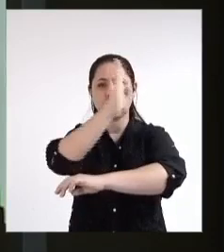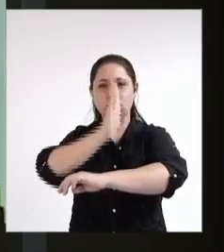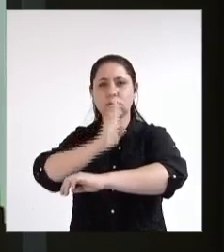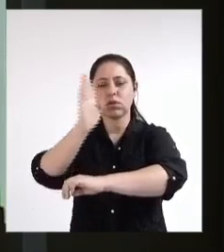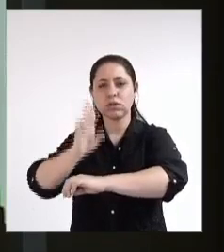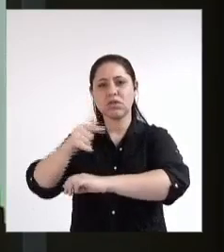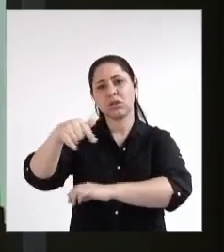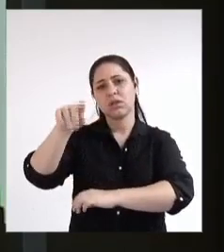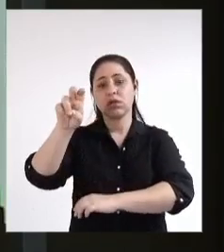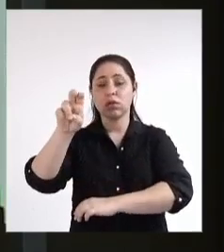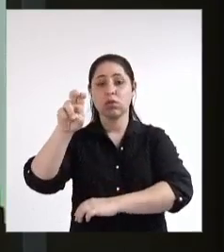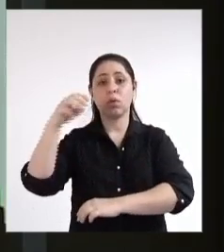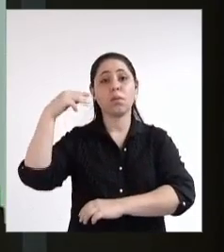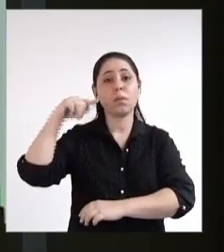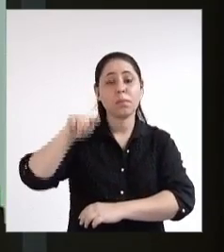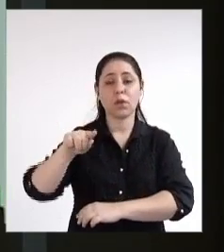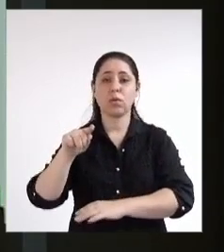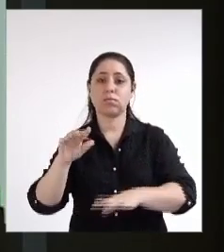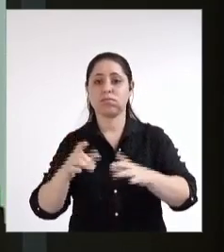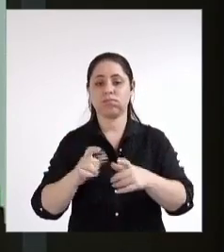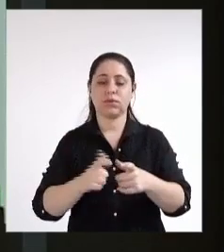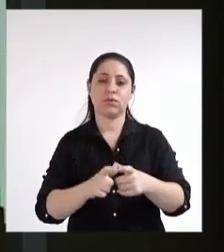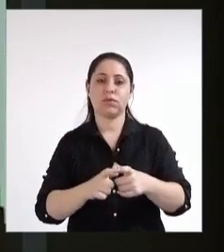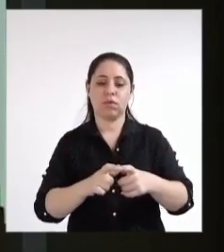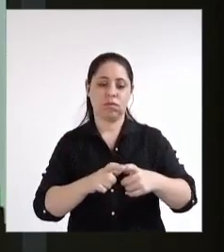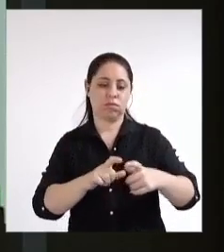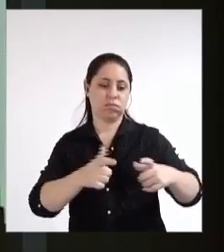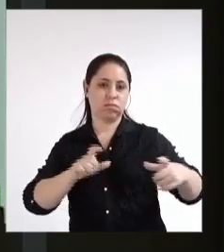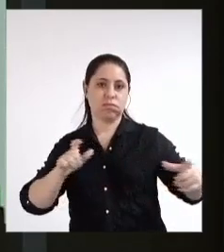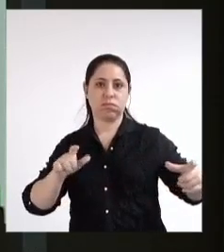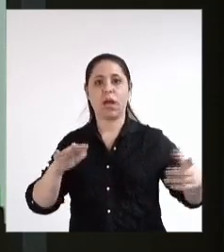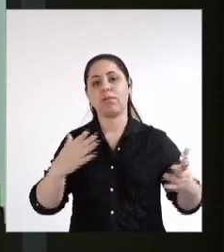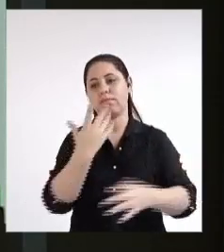redonda são as áreas maiores